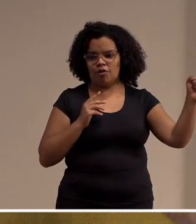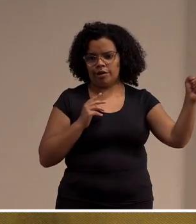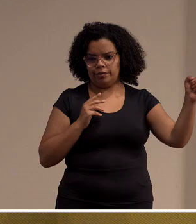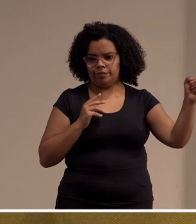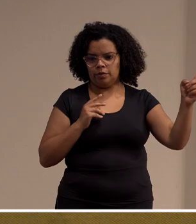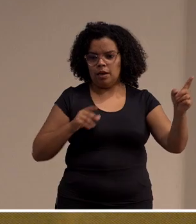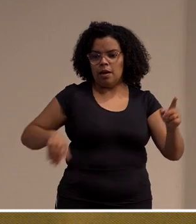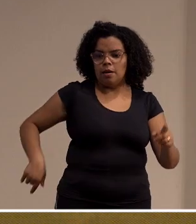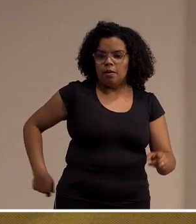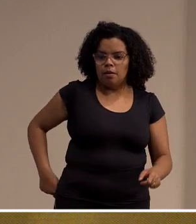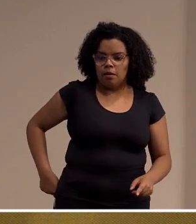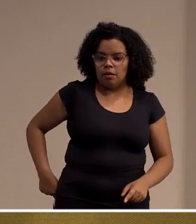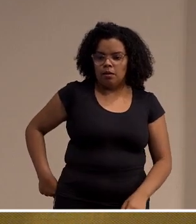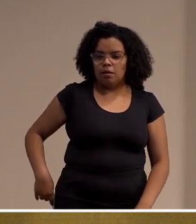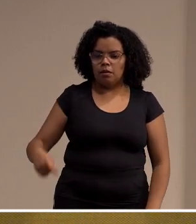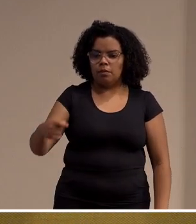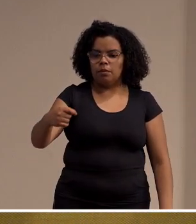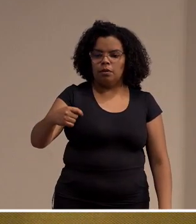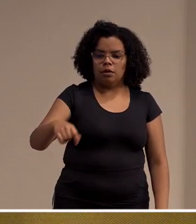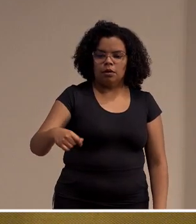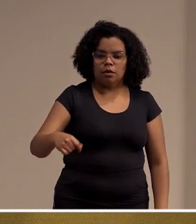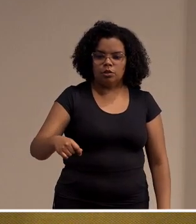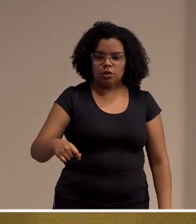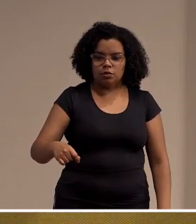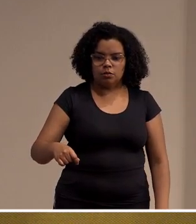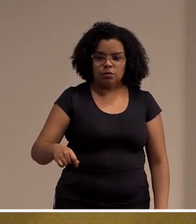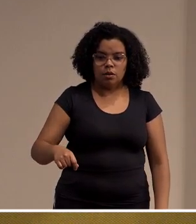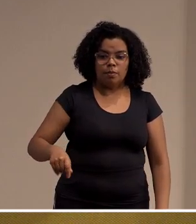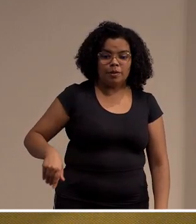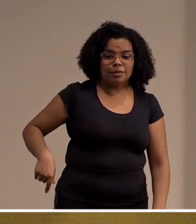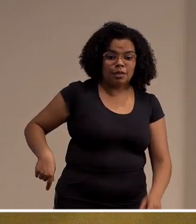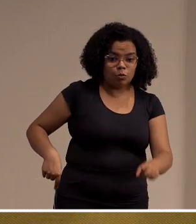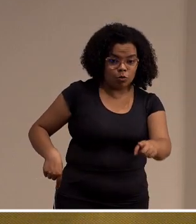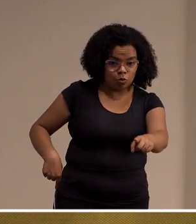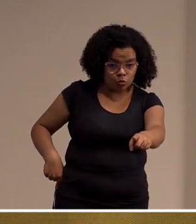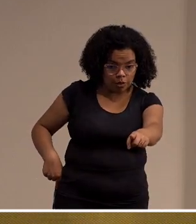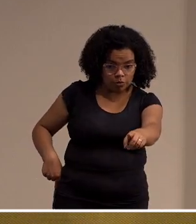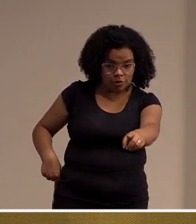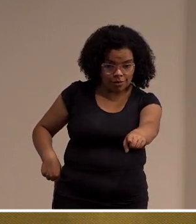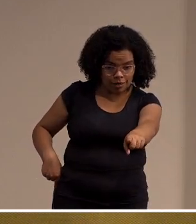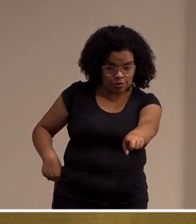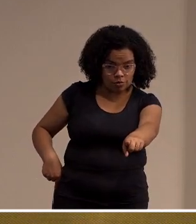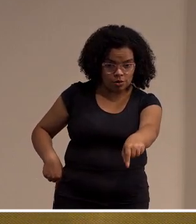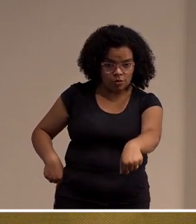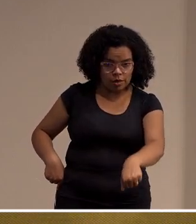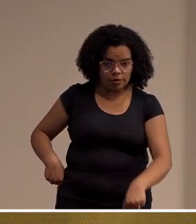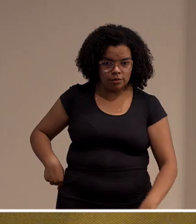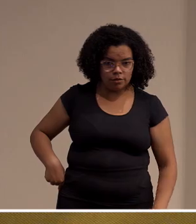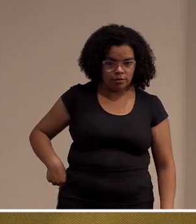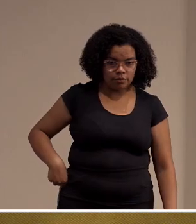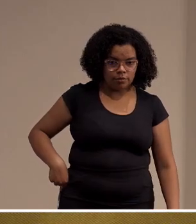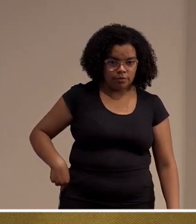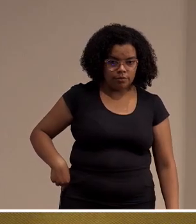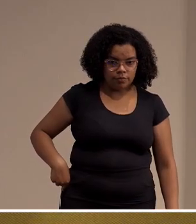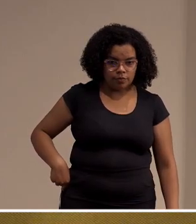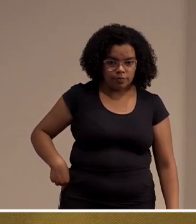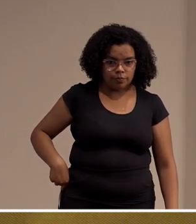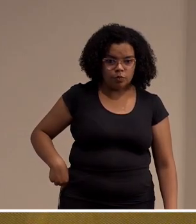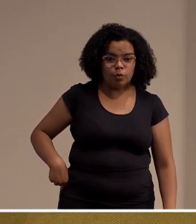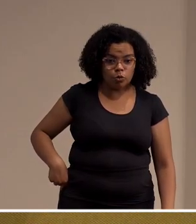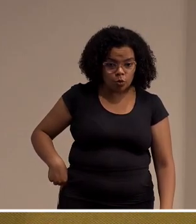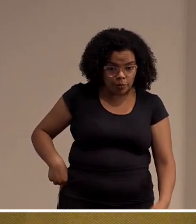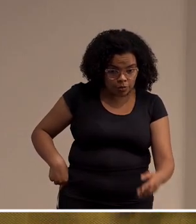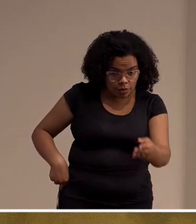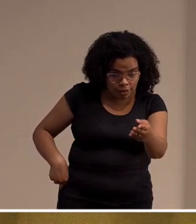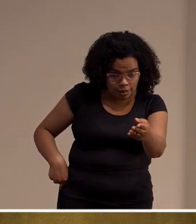fone ali que dá para pegar também para escutar. Mas eu tentarei falar em português. E também temos a voz um pouco